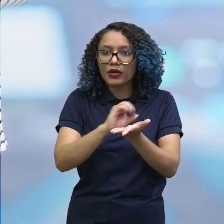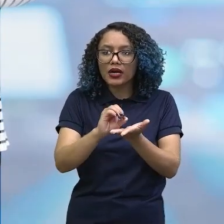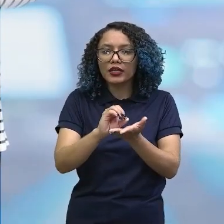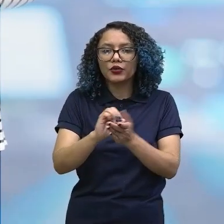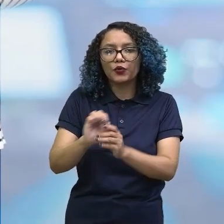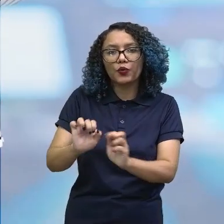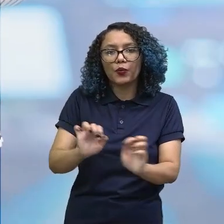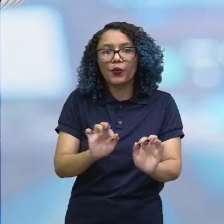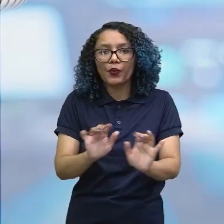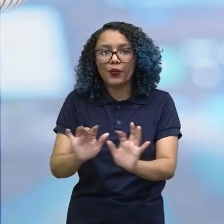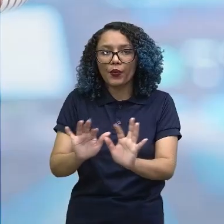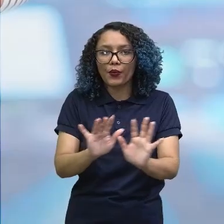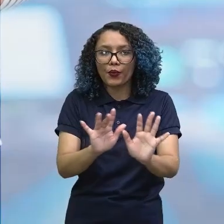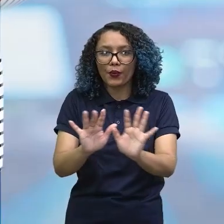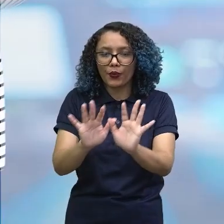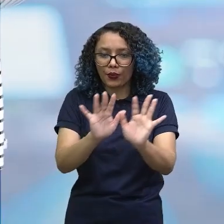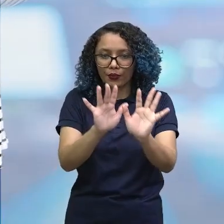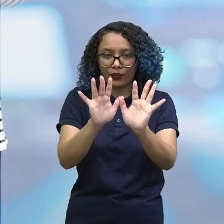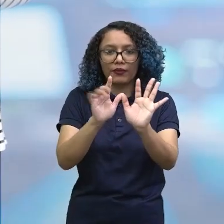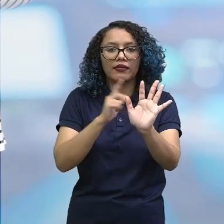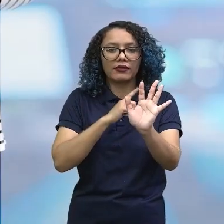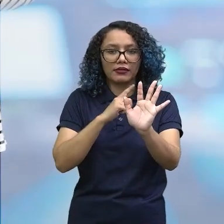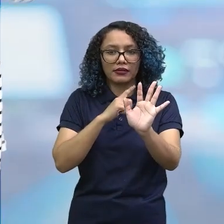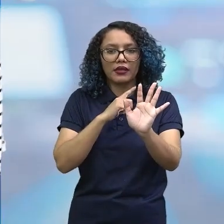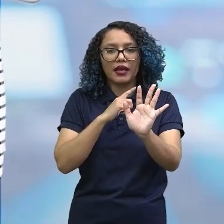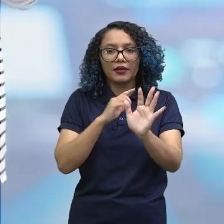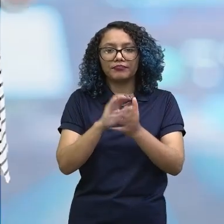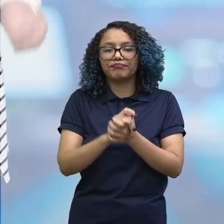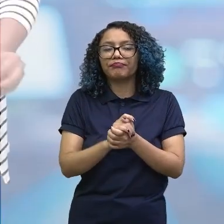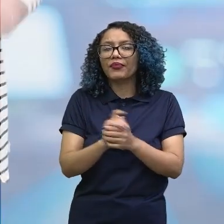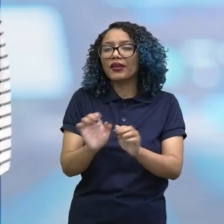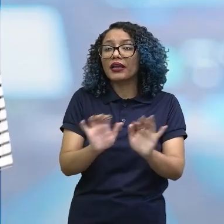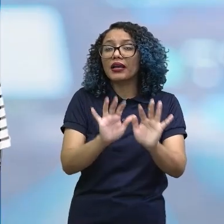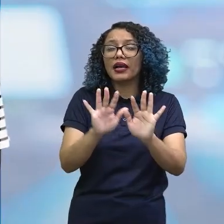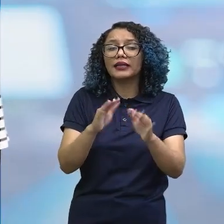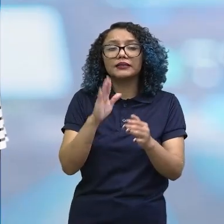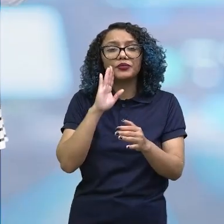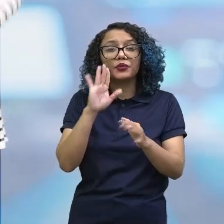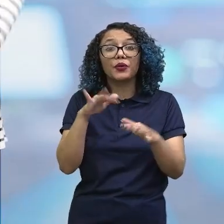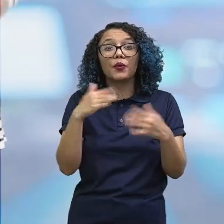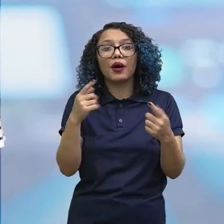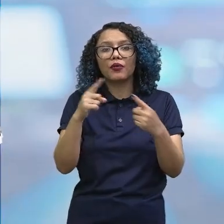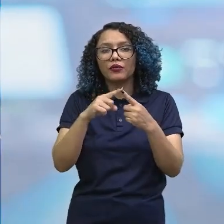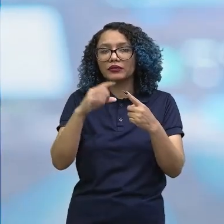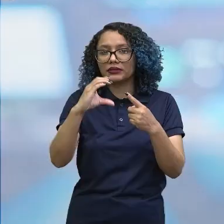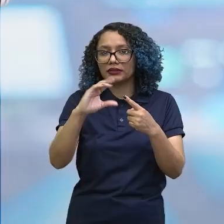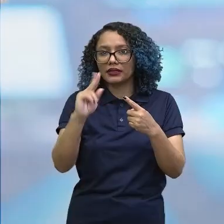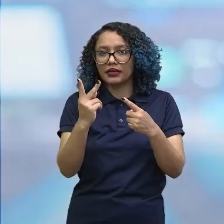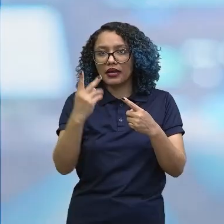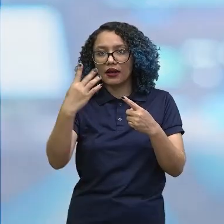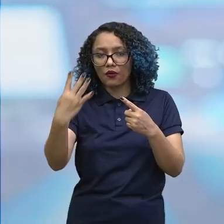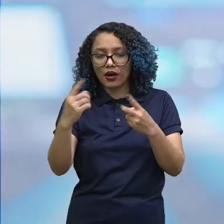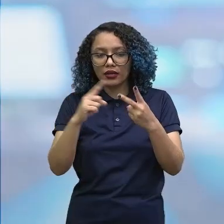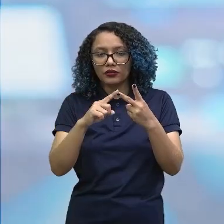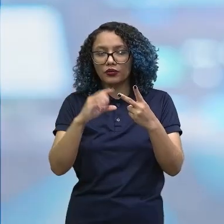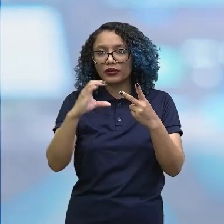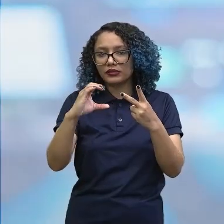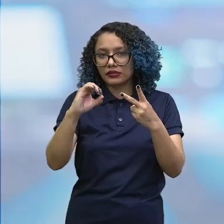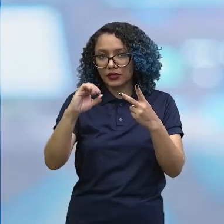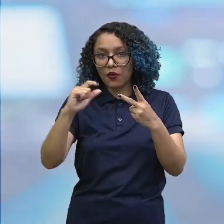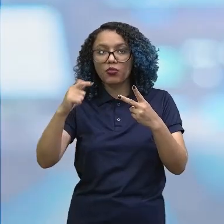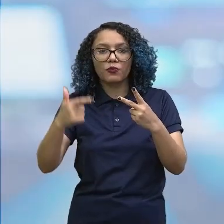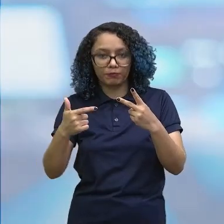um gás. E esse gás será composto principalmente por metano e dióxido de